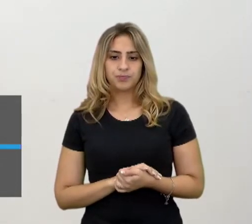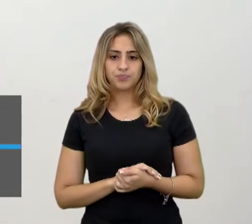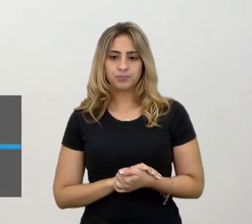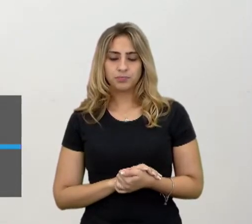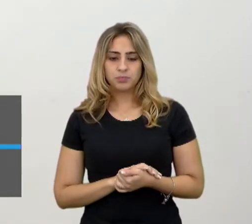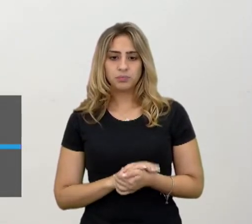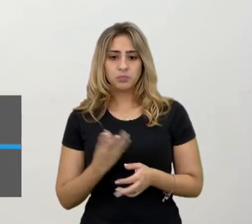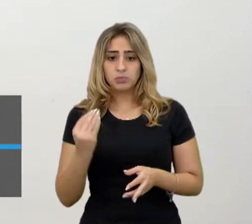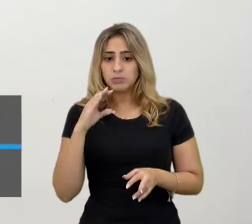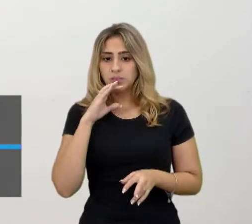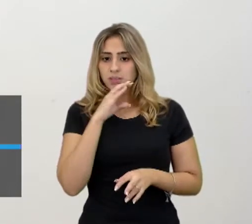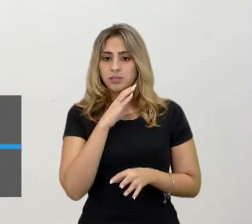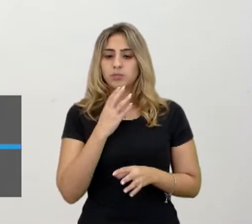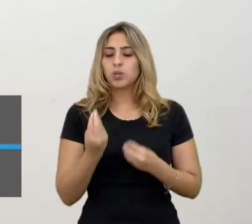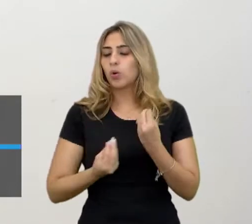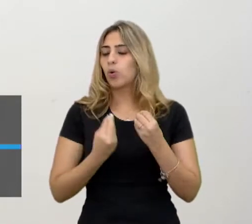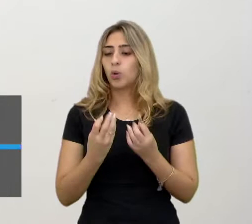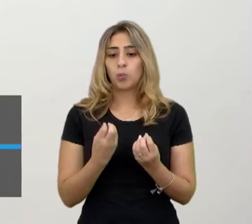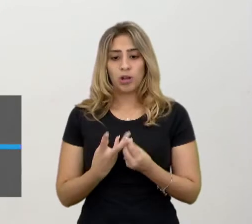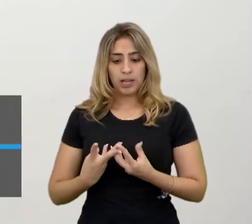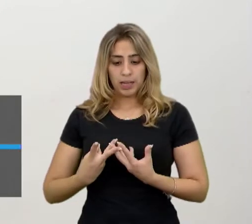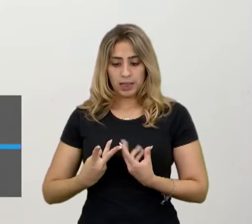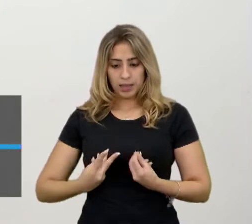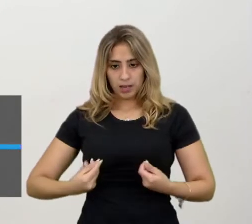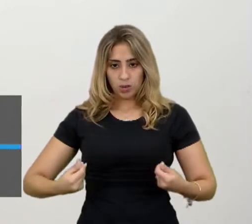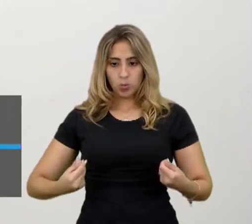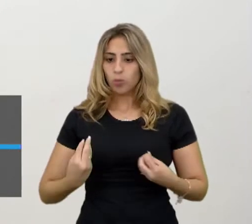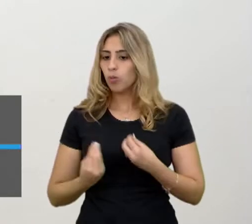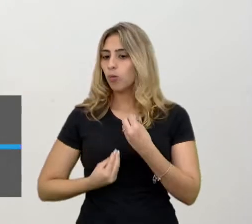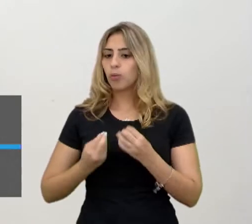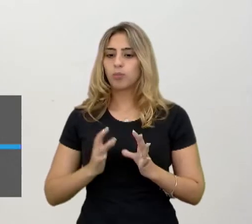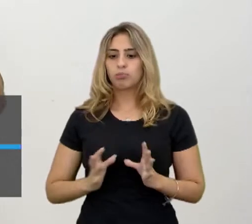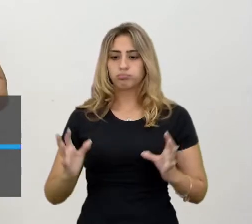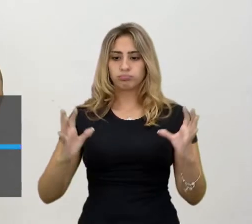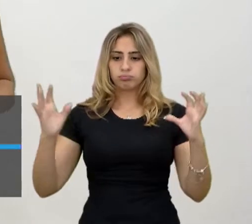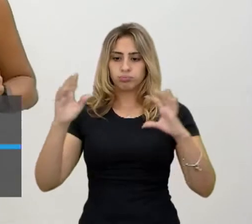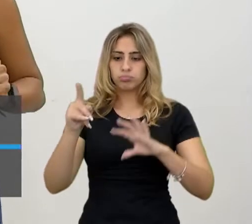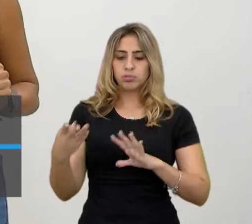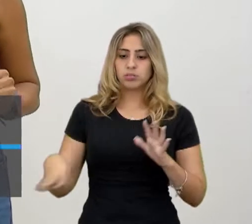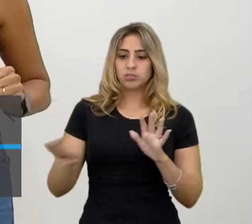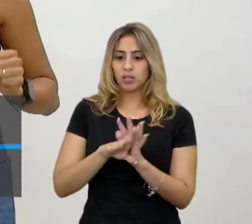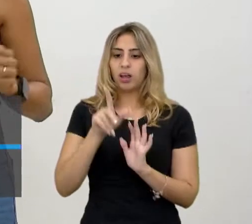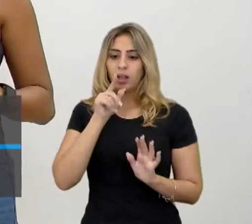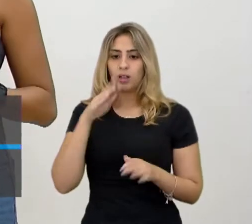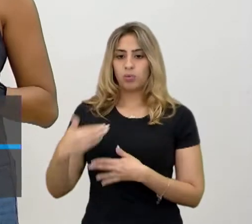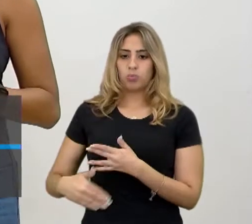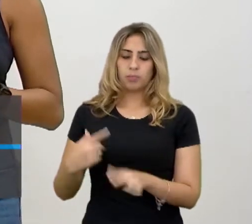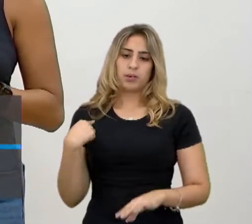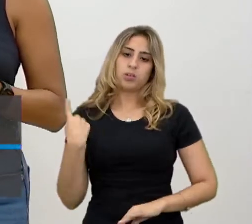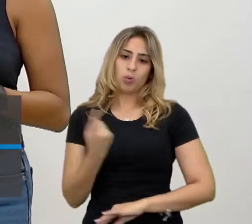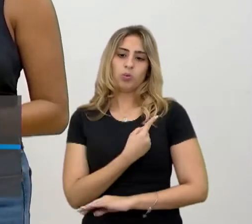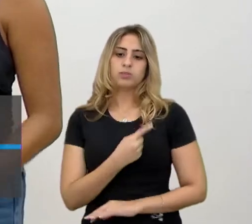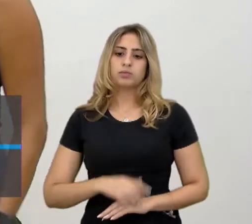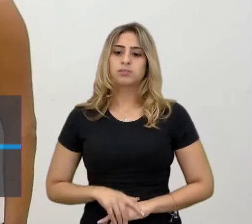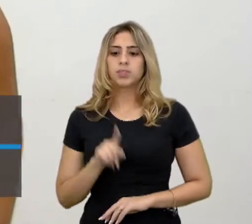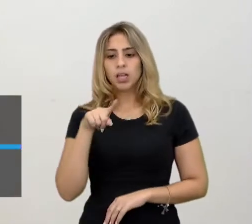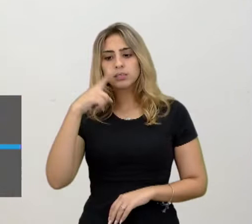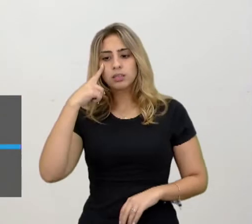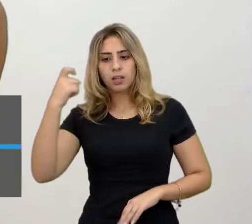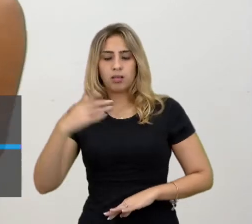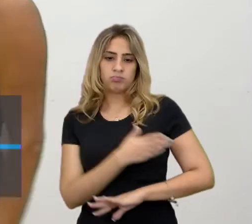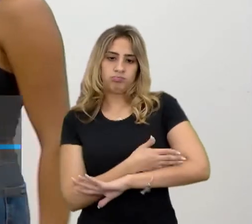água, tanto na forma líquida quanto na forma sólida. Então, este calor chega através da água pra gente, tá bom? Essa é a ideia